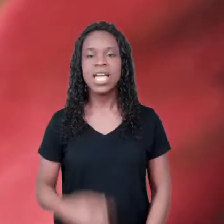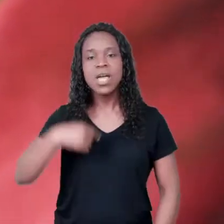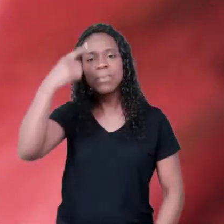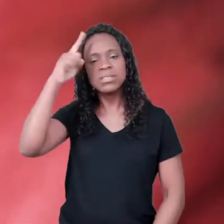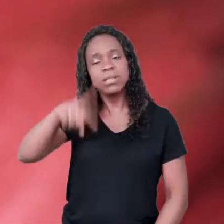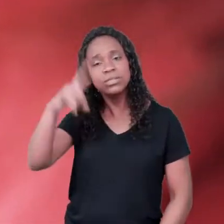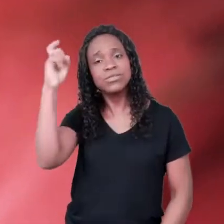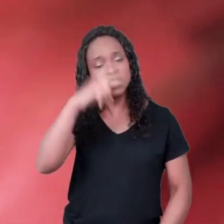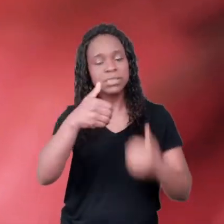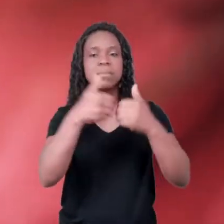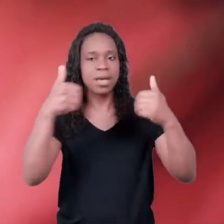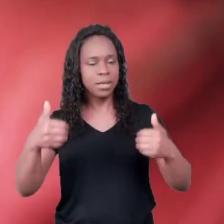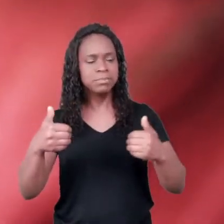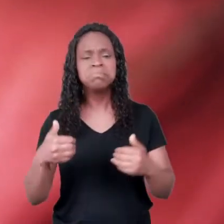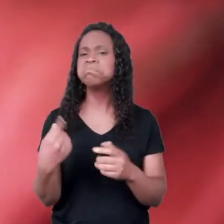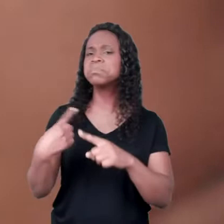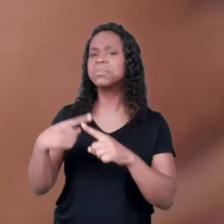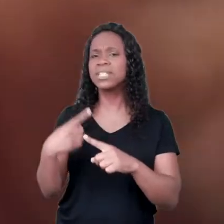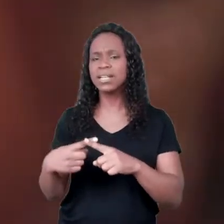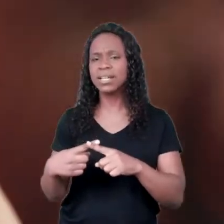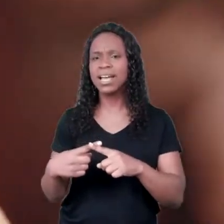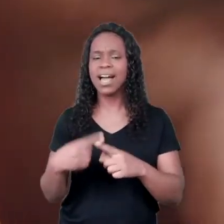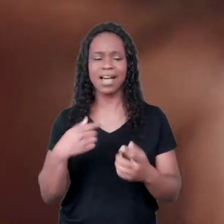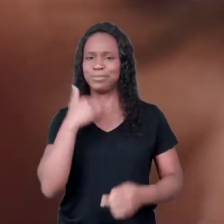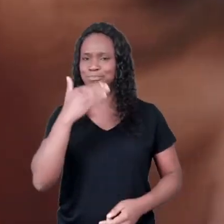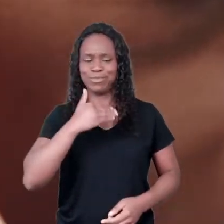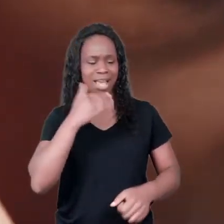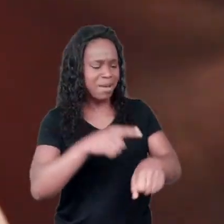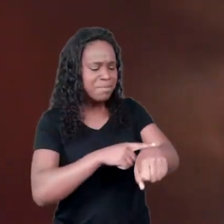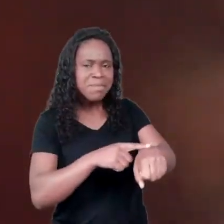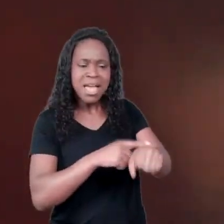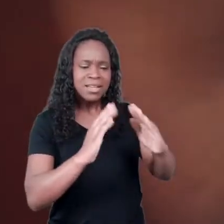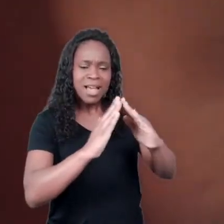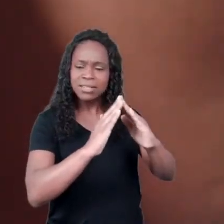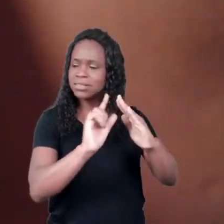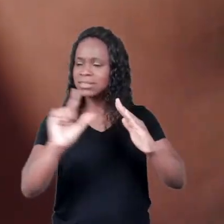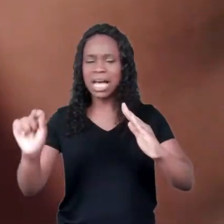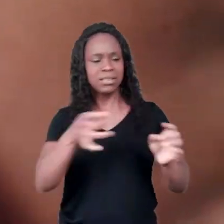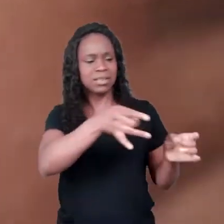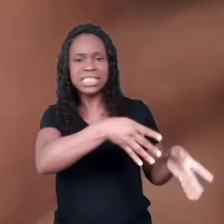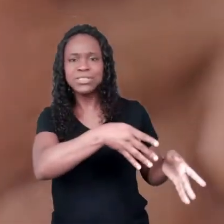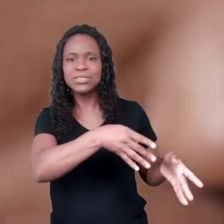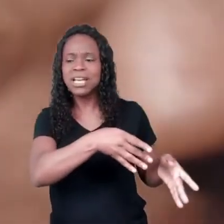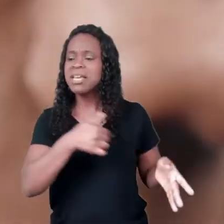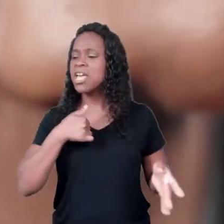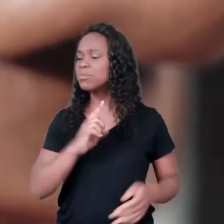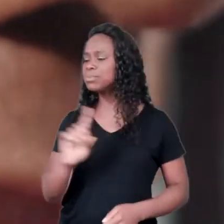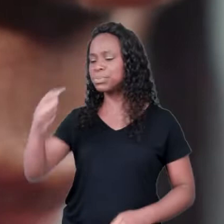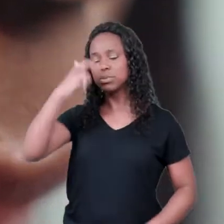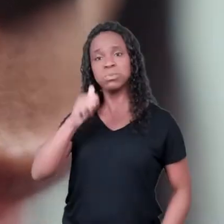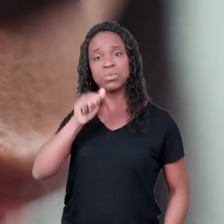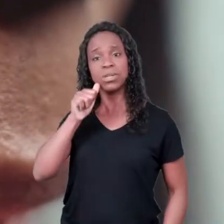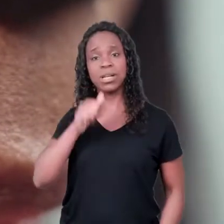Eu penso que é difícil separar. Porque não tem como. Como é que eu saio de casa e deixo minha pele e